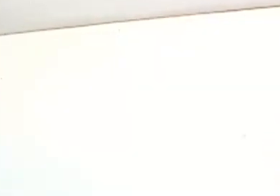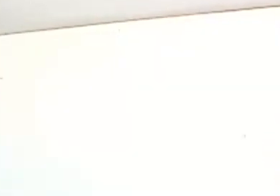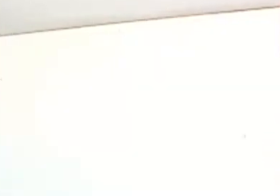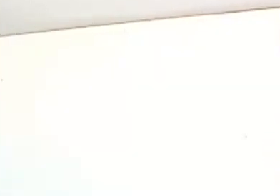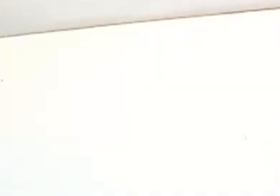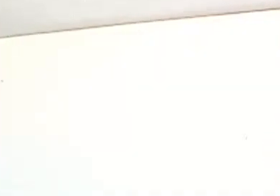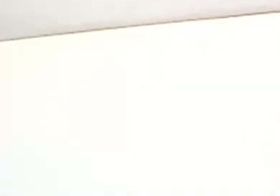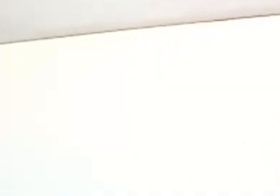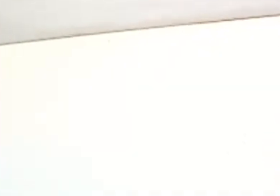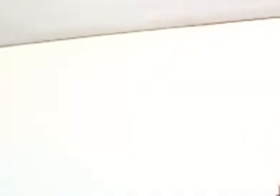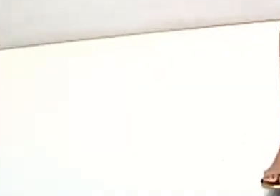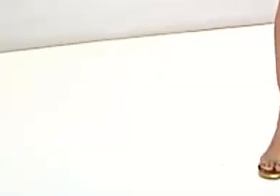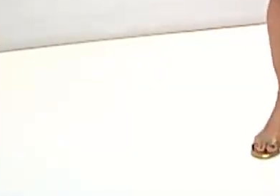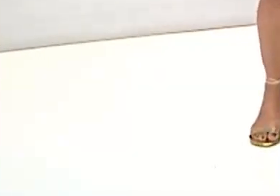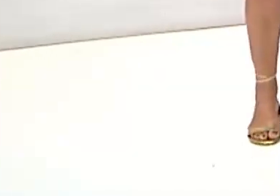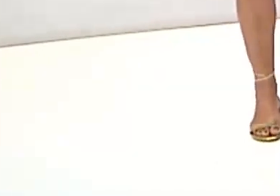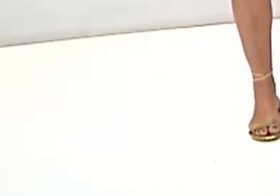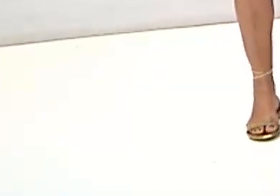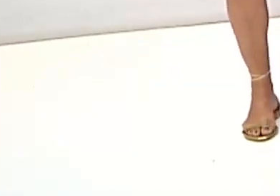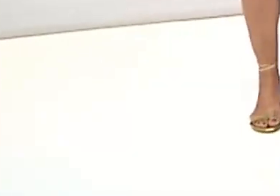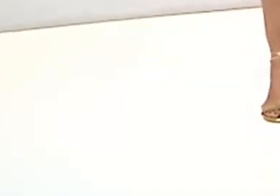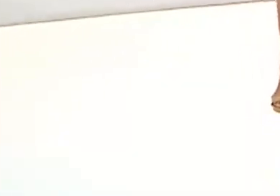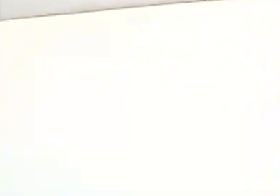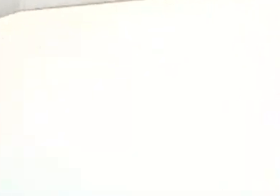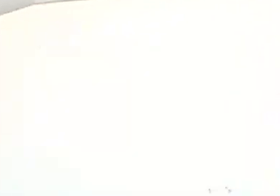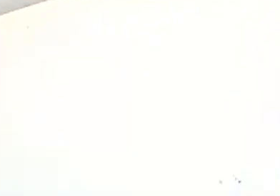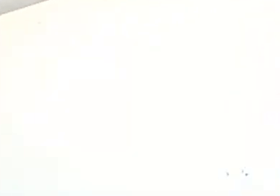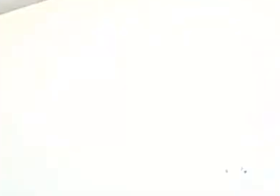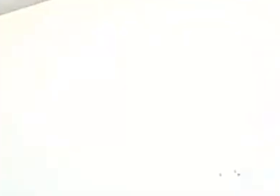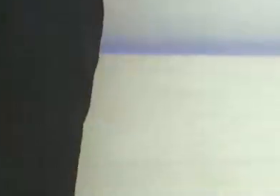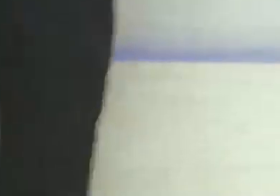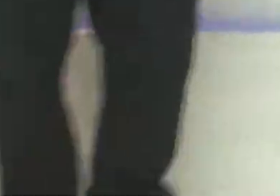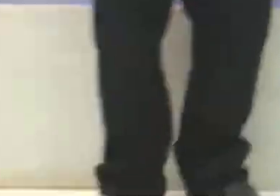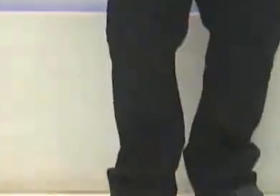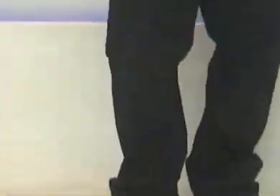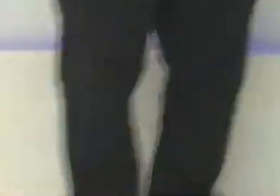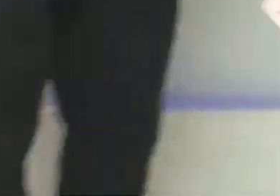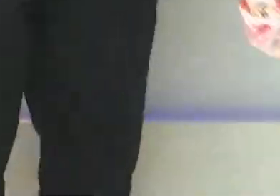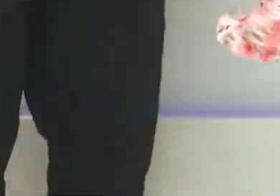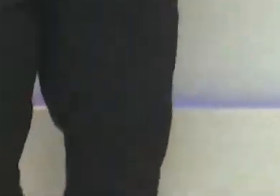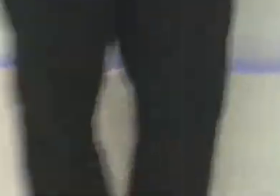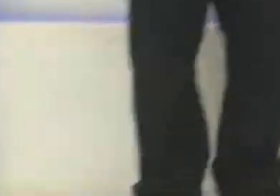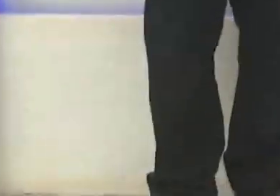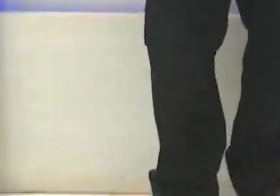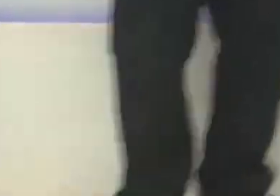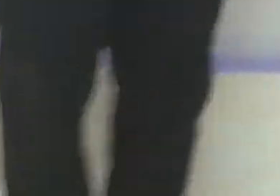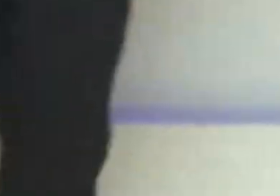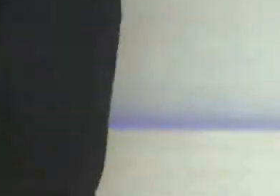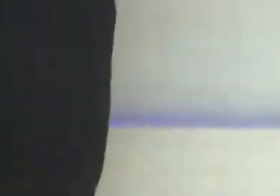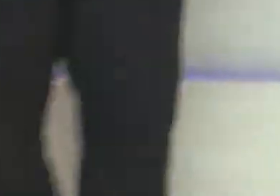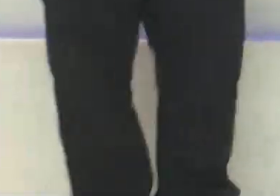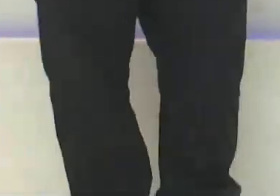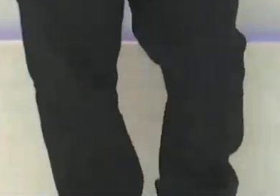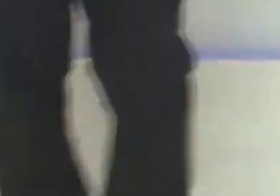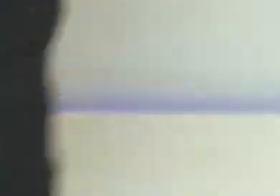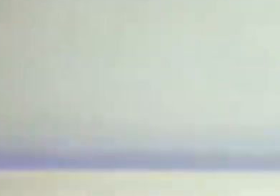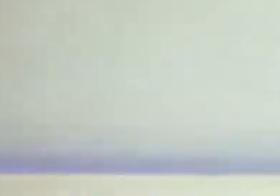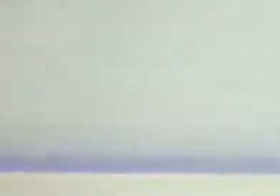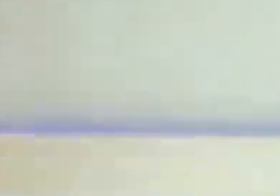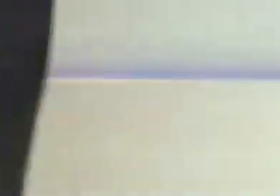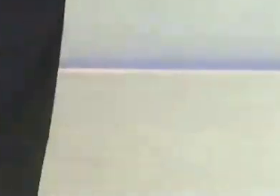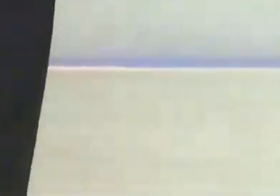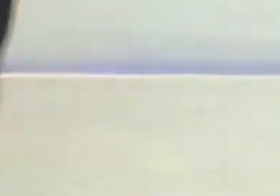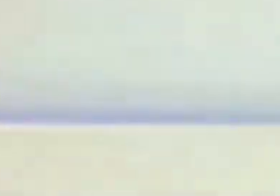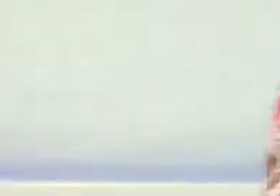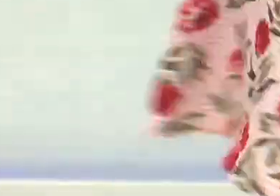já, não sai daí não. Se bater de frente, vai ser um jogão. Eu tô invocado. Essa danada do lado, gerador, ela tá